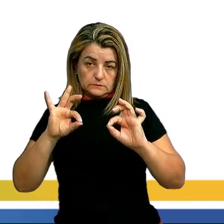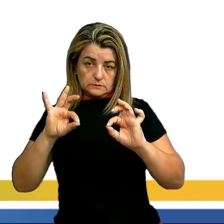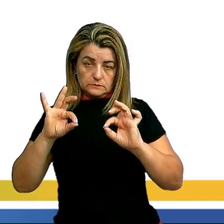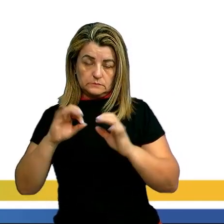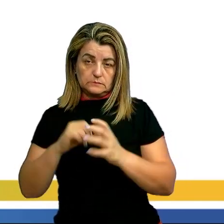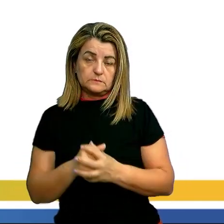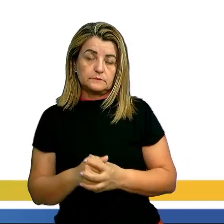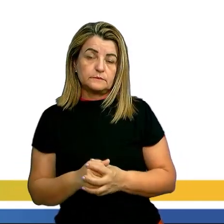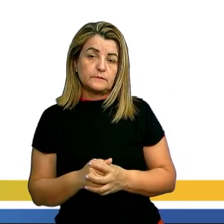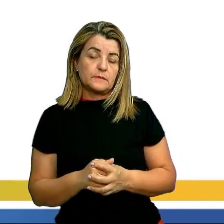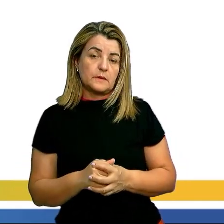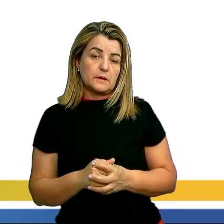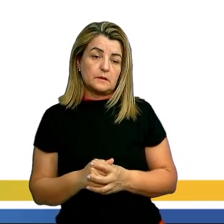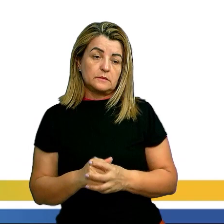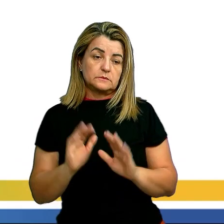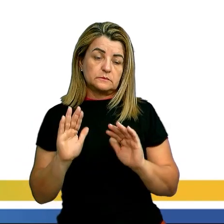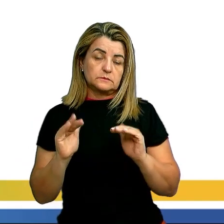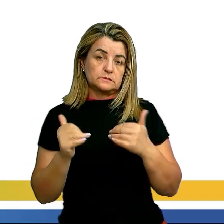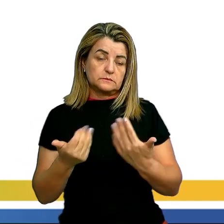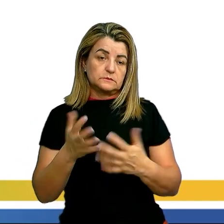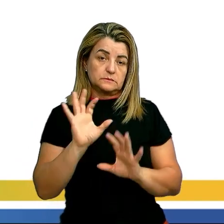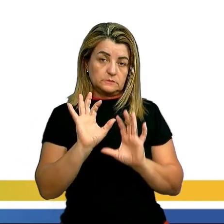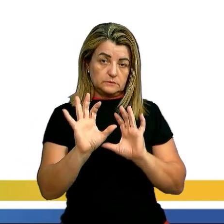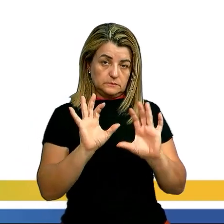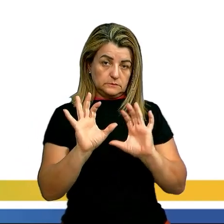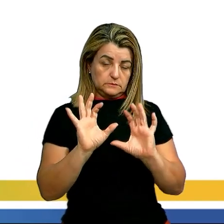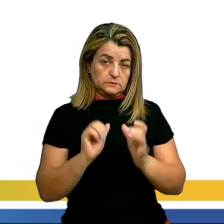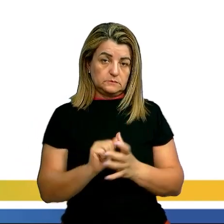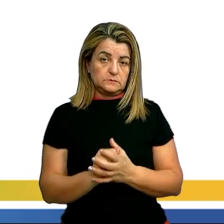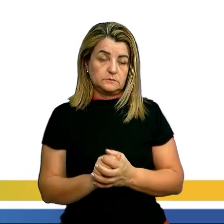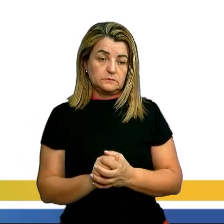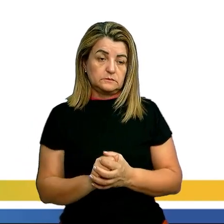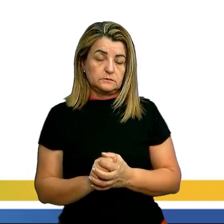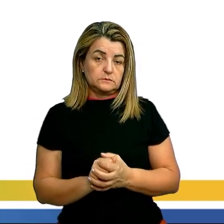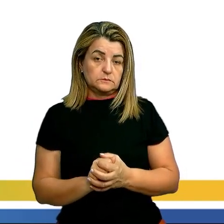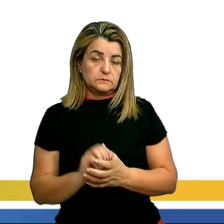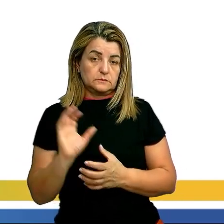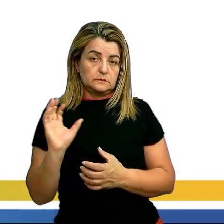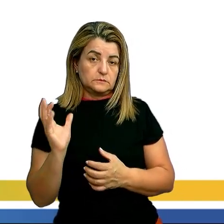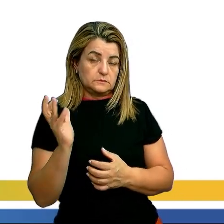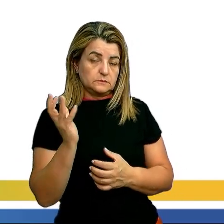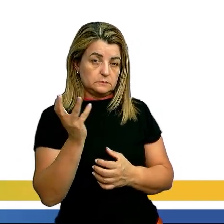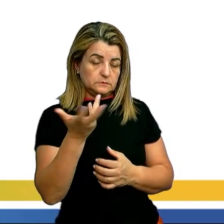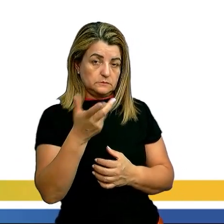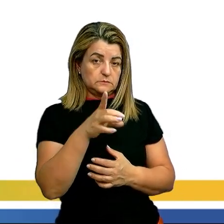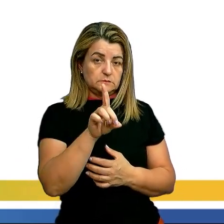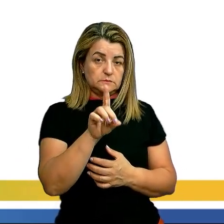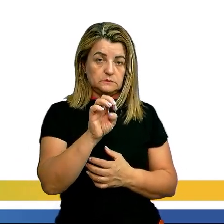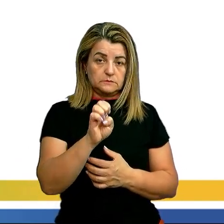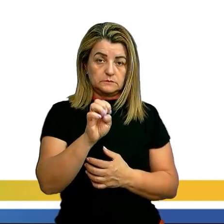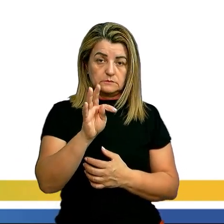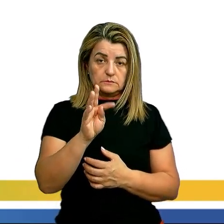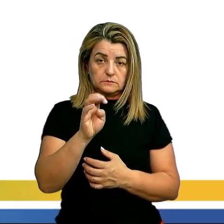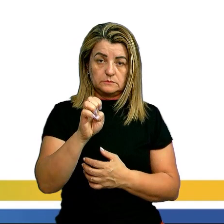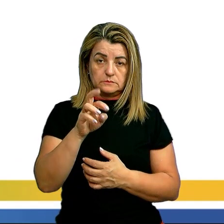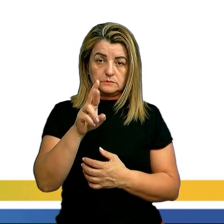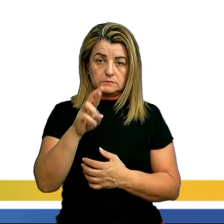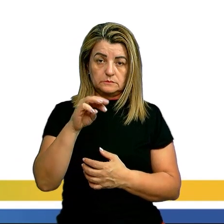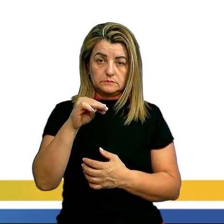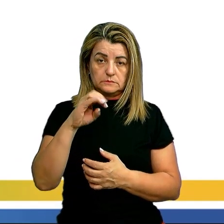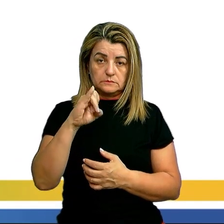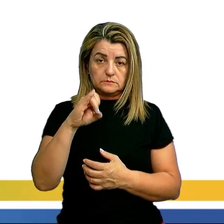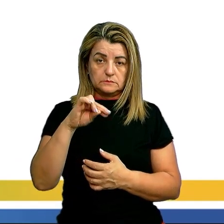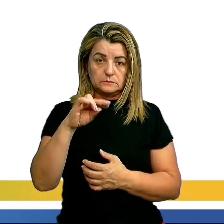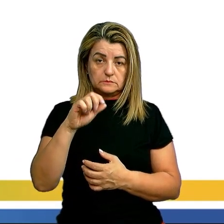Delisle, ok? Então, ficando dessa forma. Para resolver determinantes, eu vou repetir a primeira e